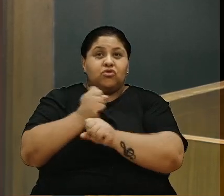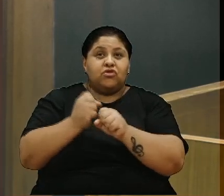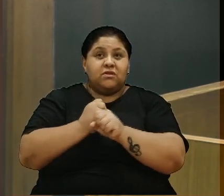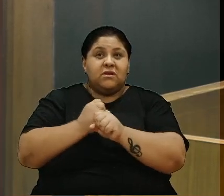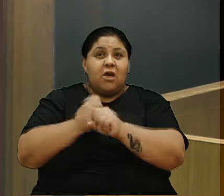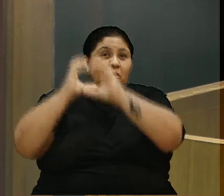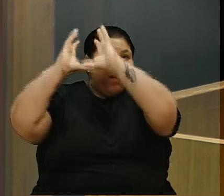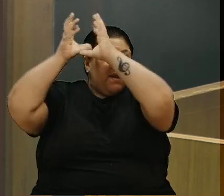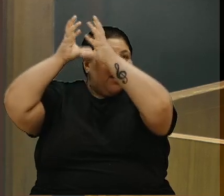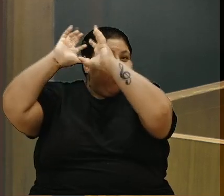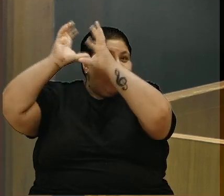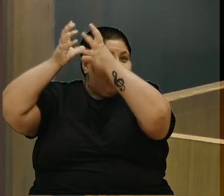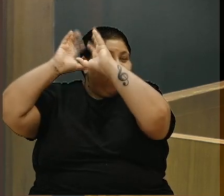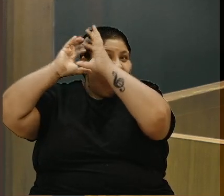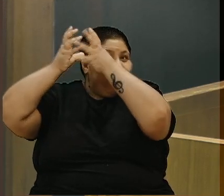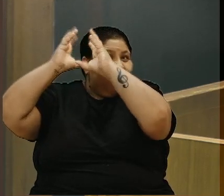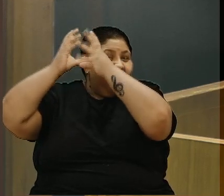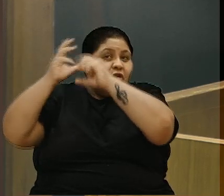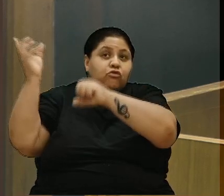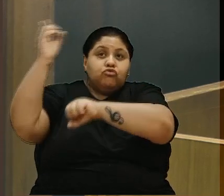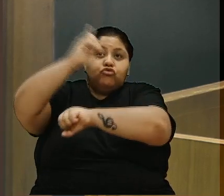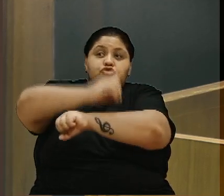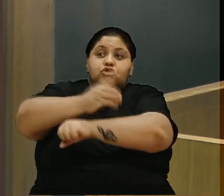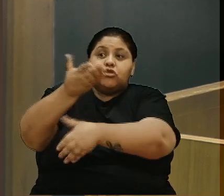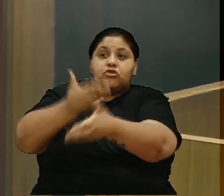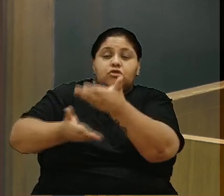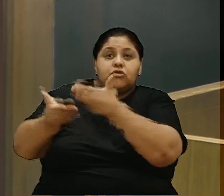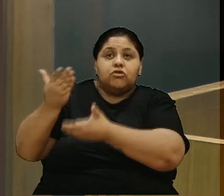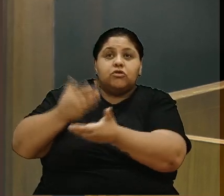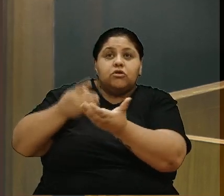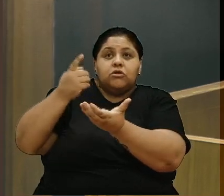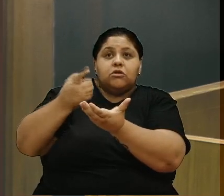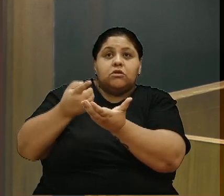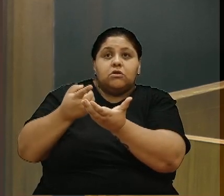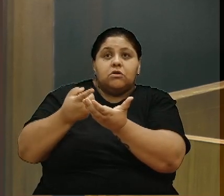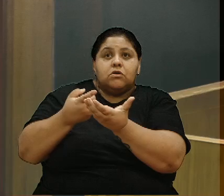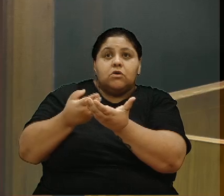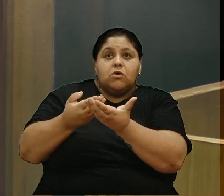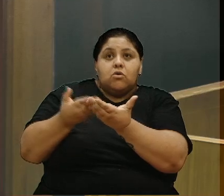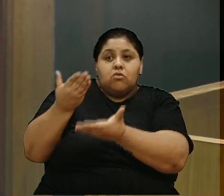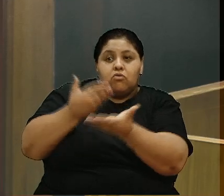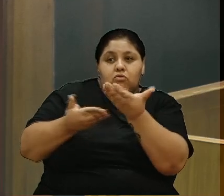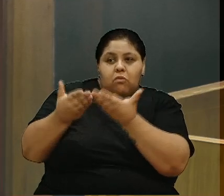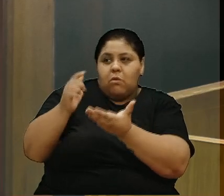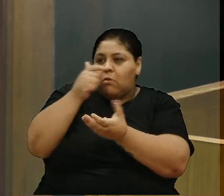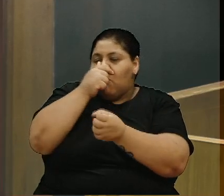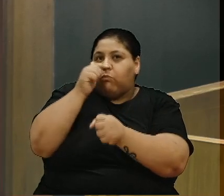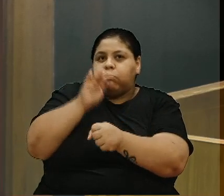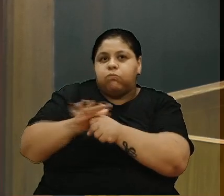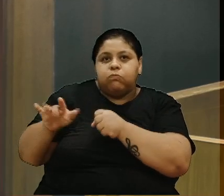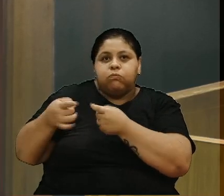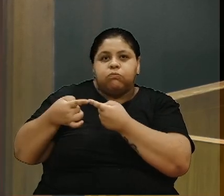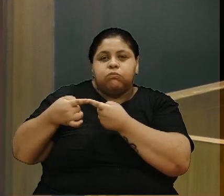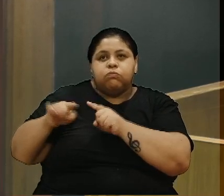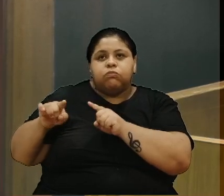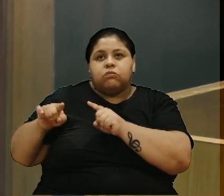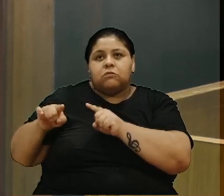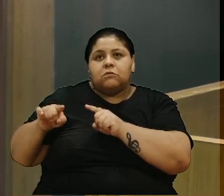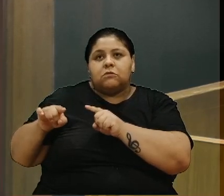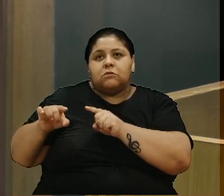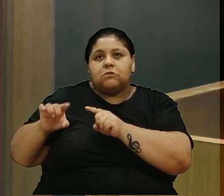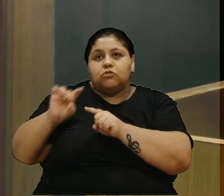neurologista. E aí chega no dia da consulta, a agenda do médico está cheia, No entanto, de fato, chegam lá